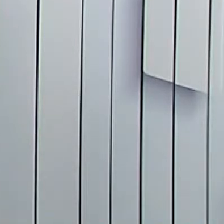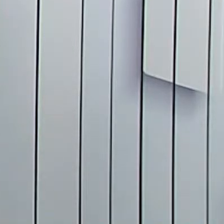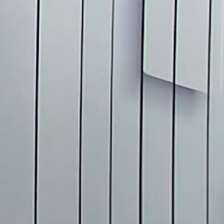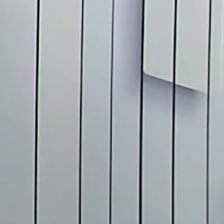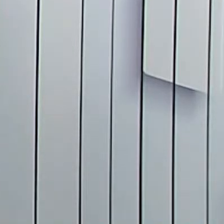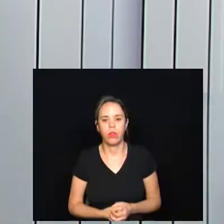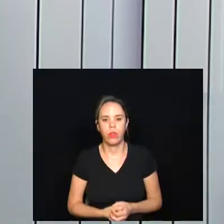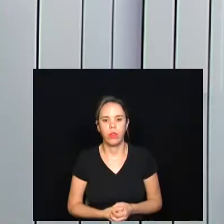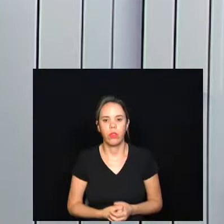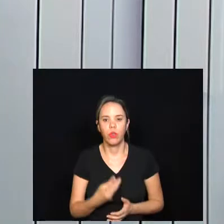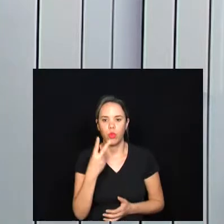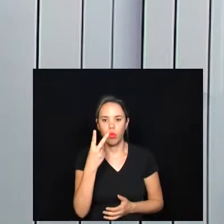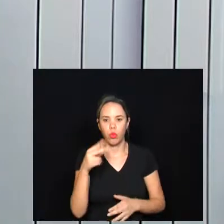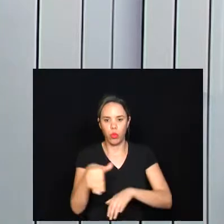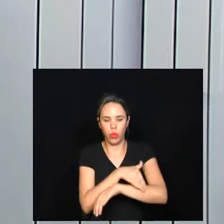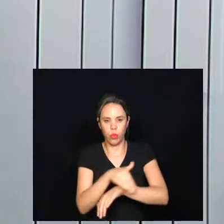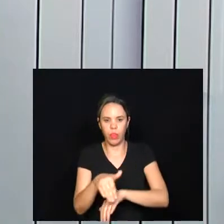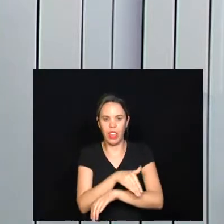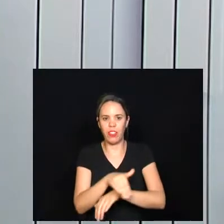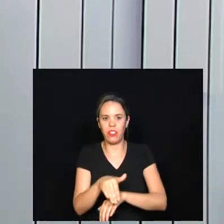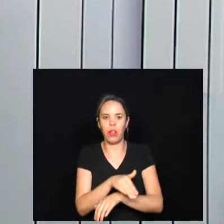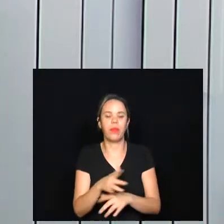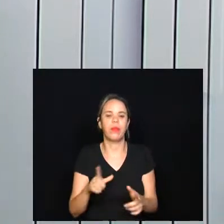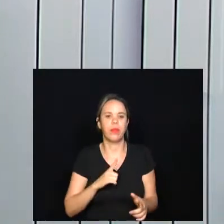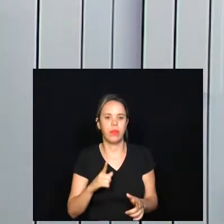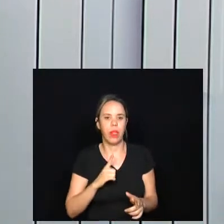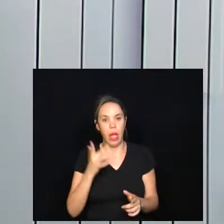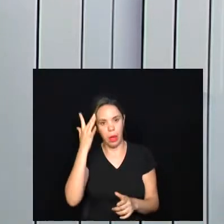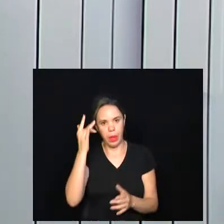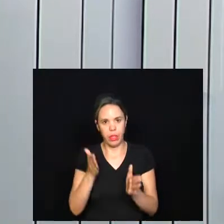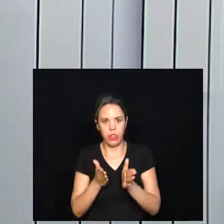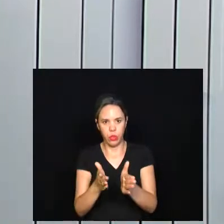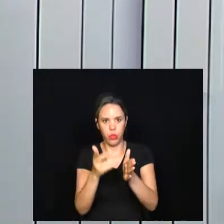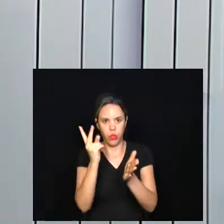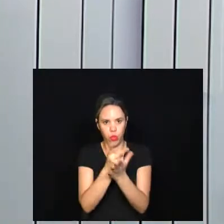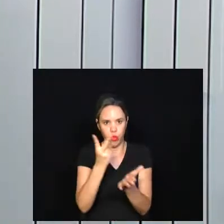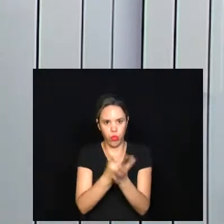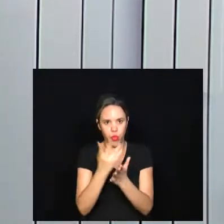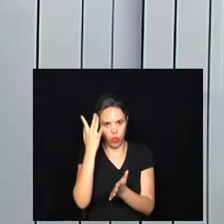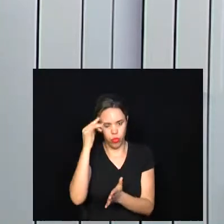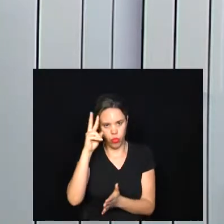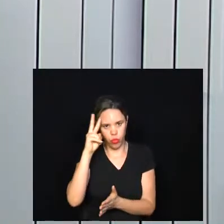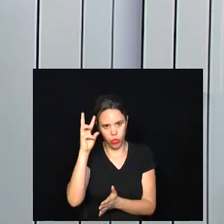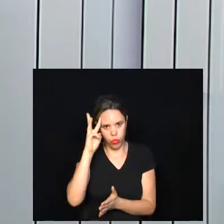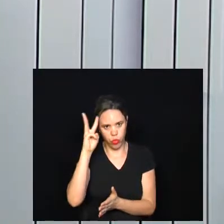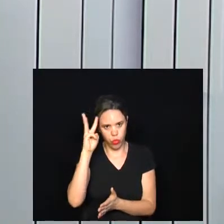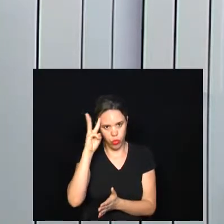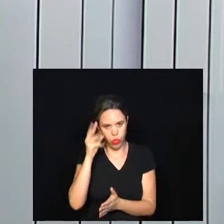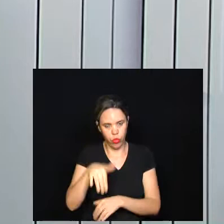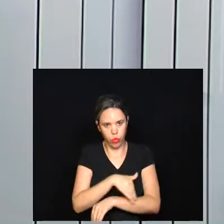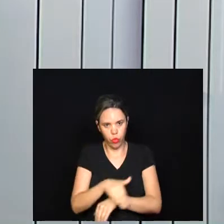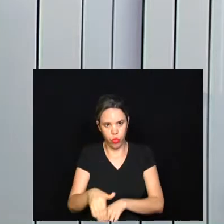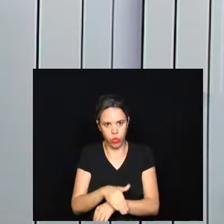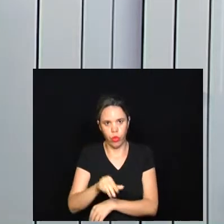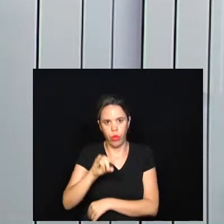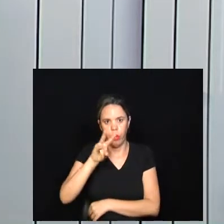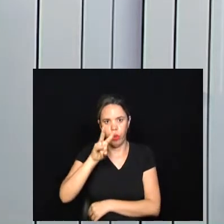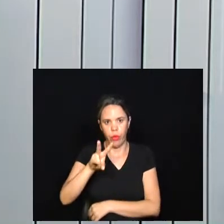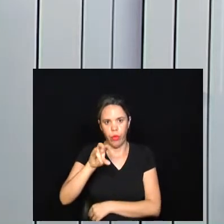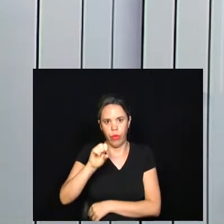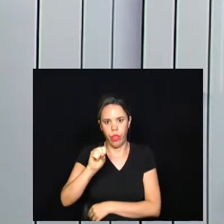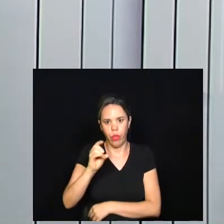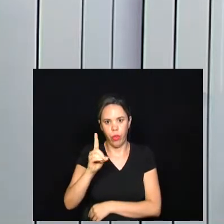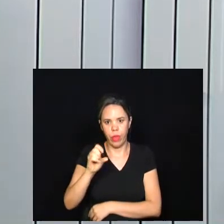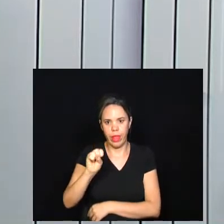ter sentido único de circulação a partir de amanhã, terça-feira. Então, na rua Viscondessa de